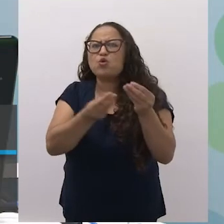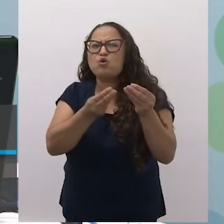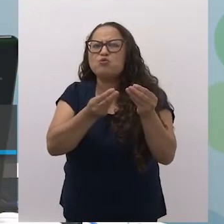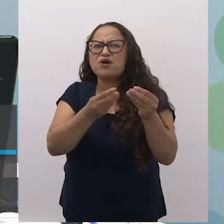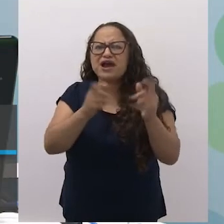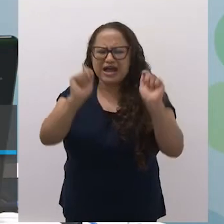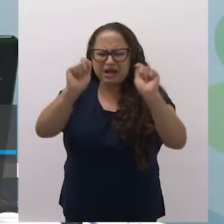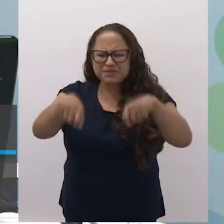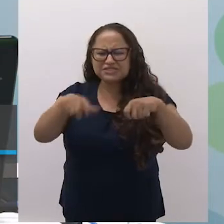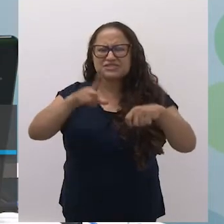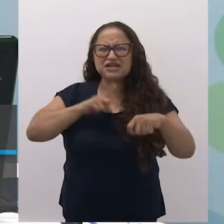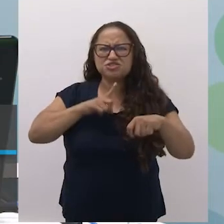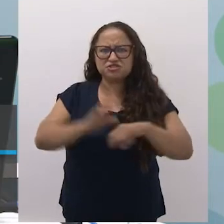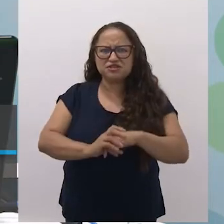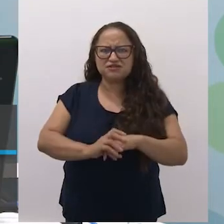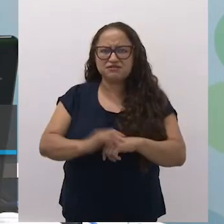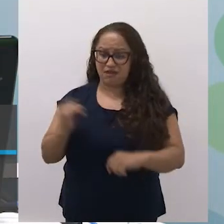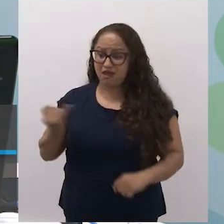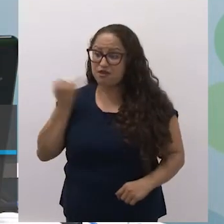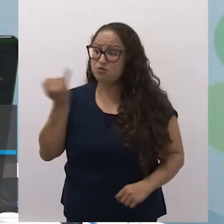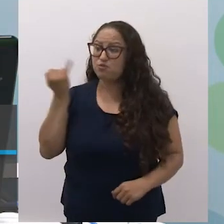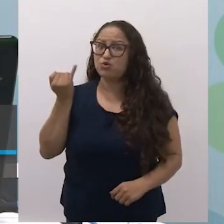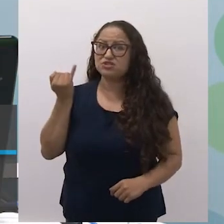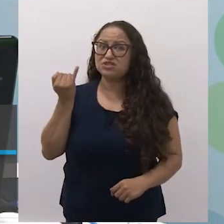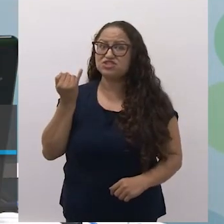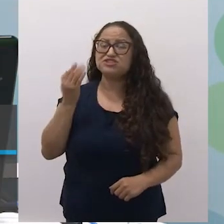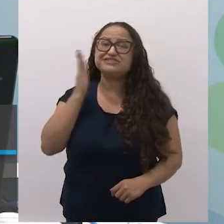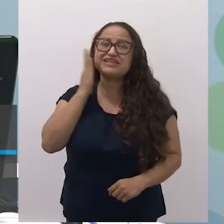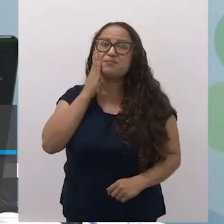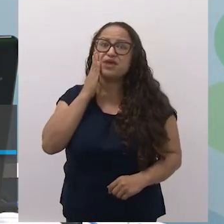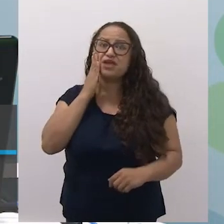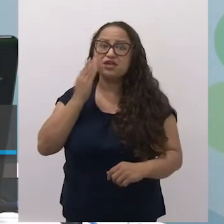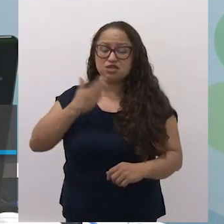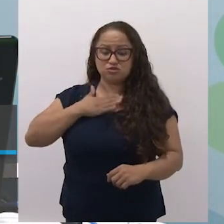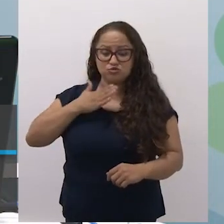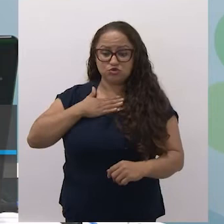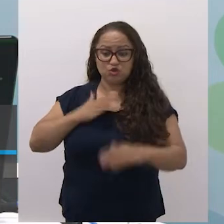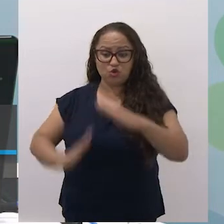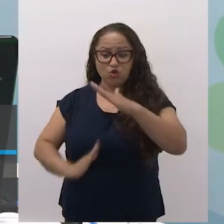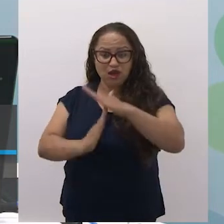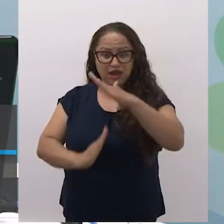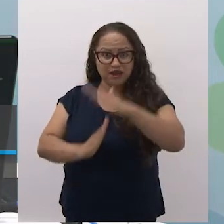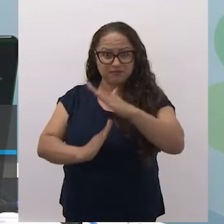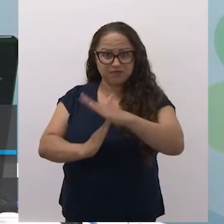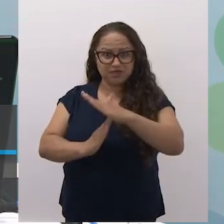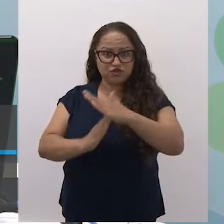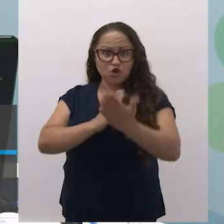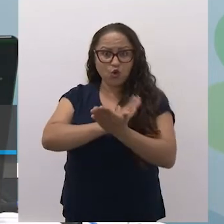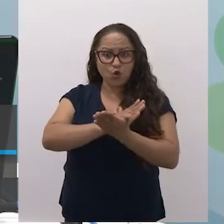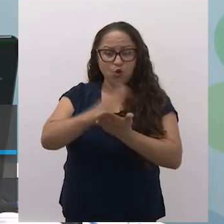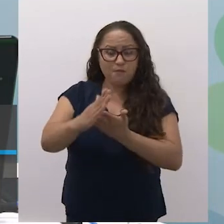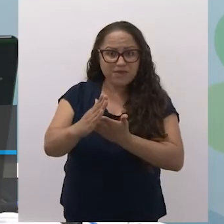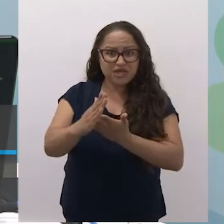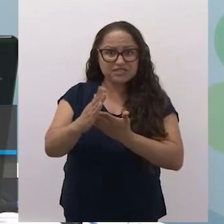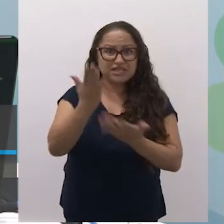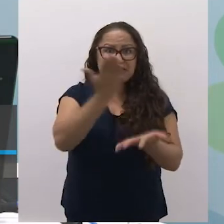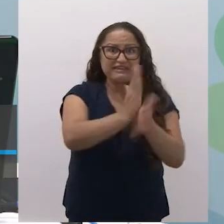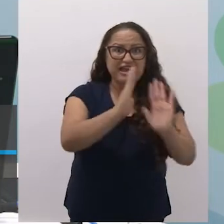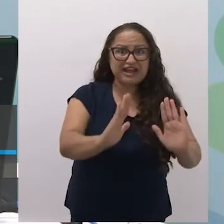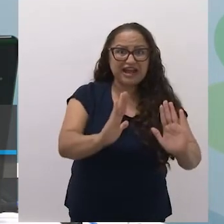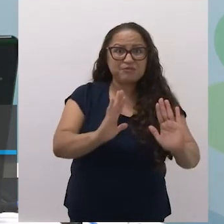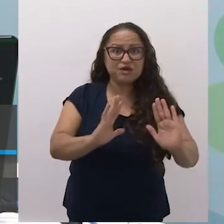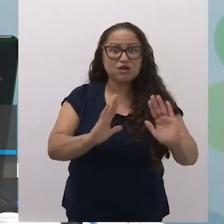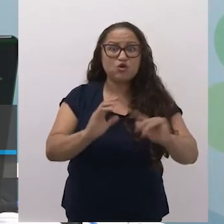importante, que você pensar que o seu limite, ele começa e termina aonde está o limite do outro. Não é